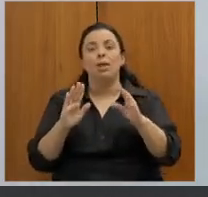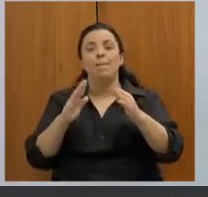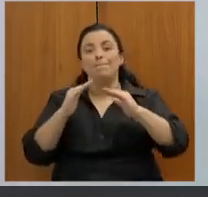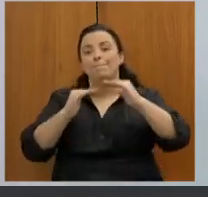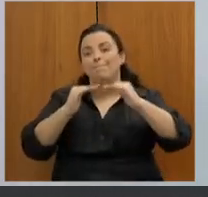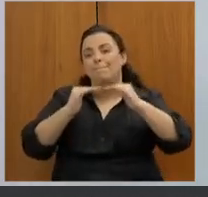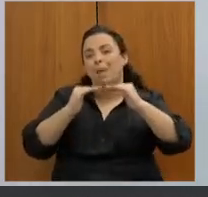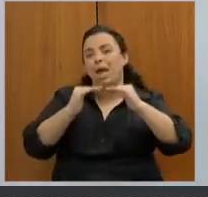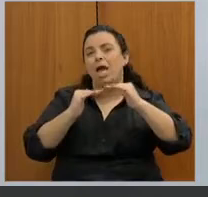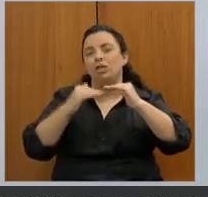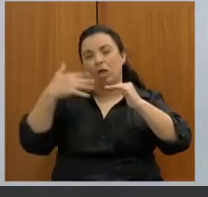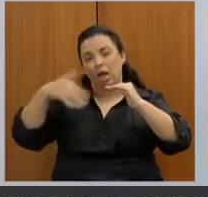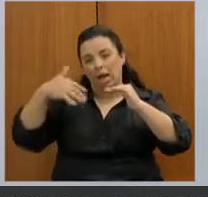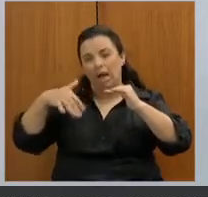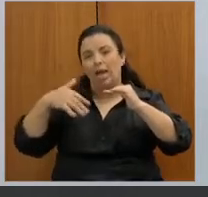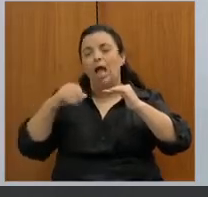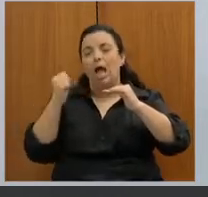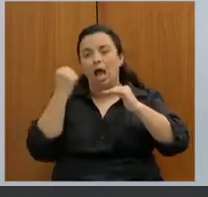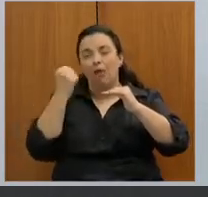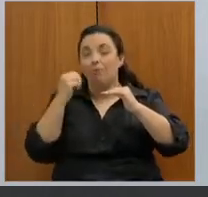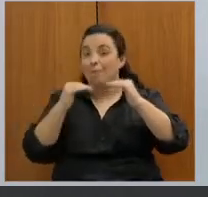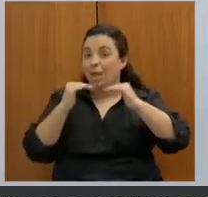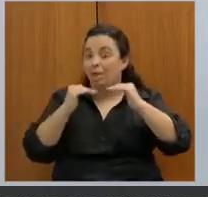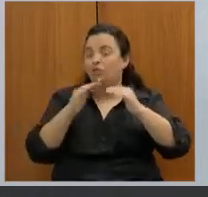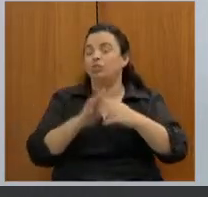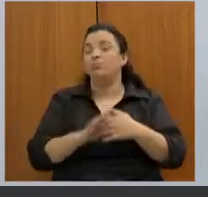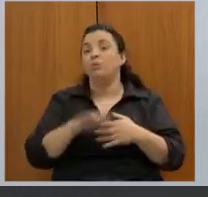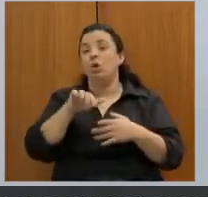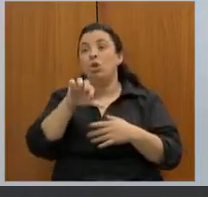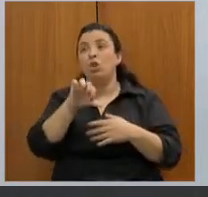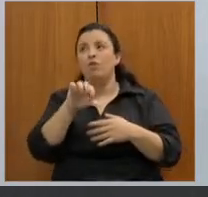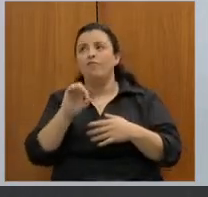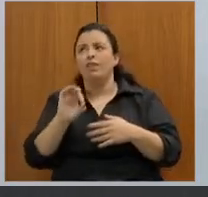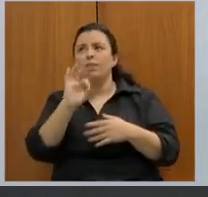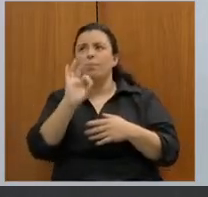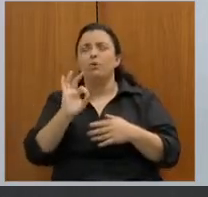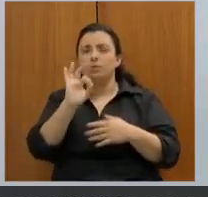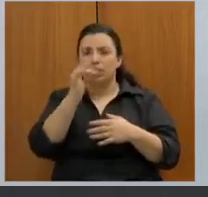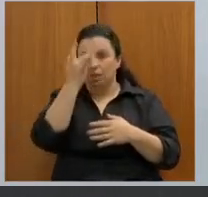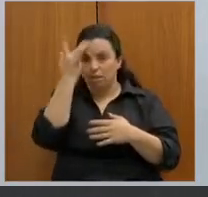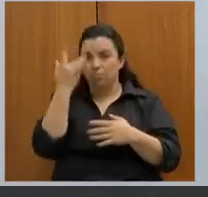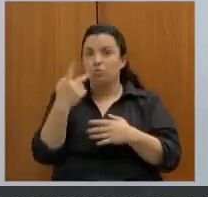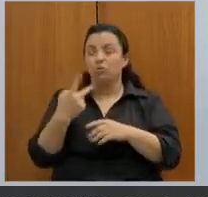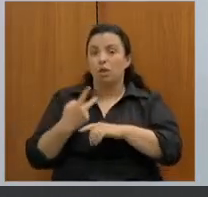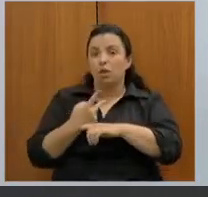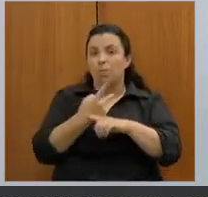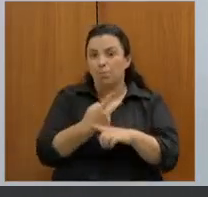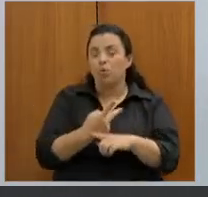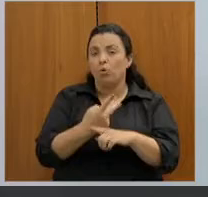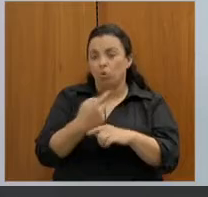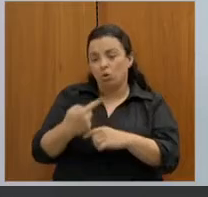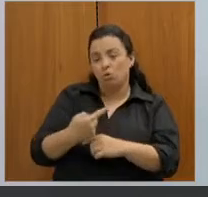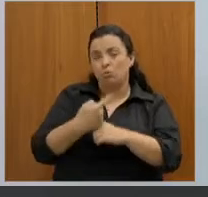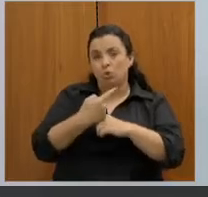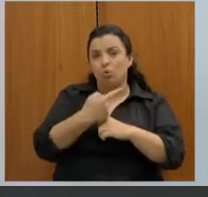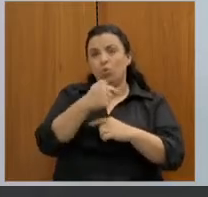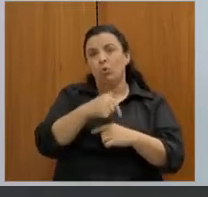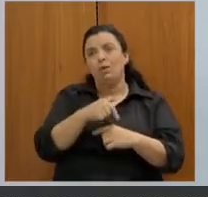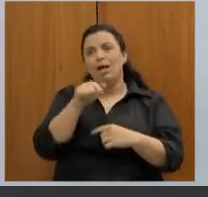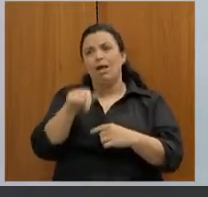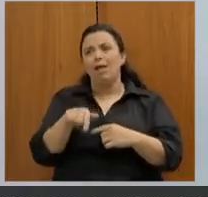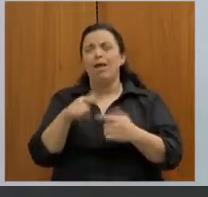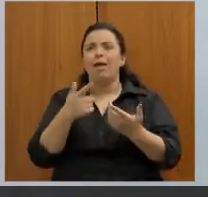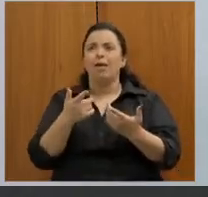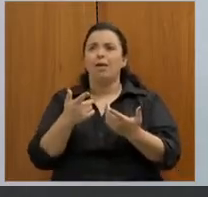noventa porcento do seu público é né de pessoas que sofreram algum tipo de violação de direito ou